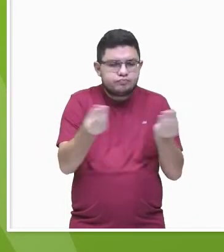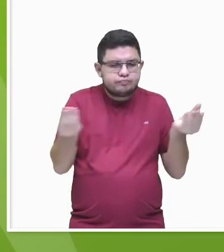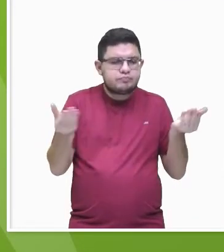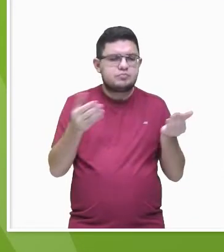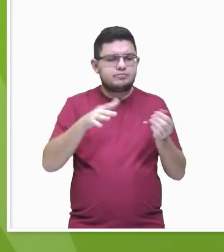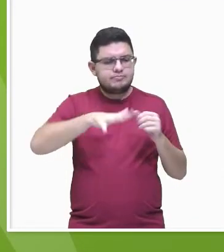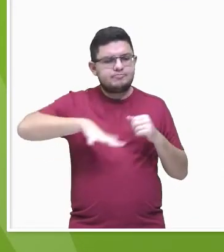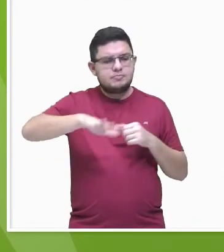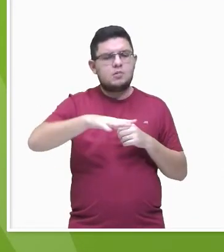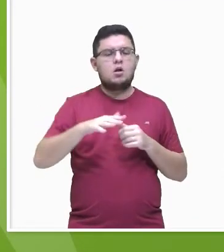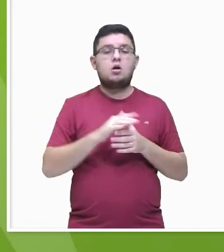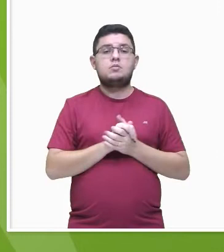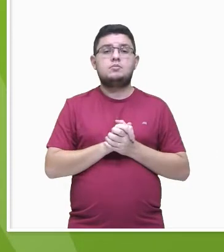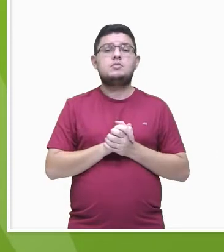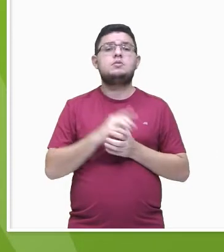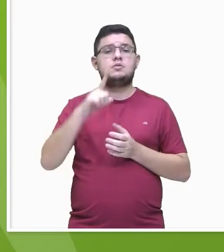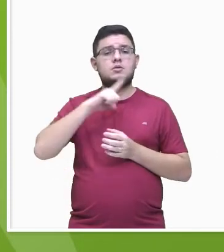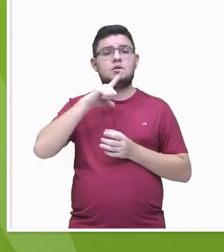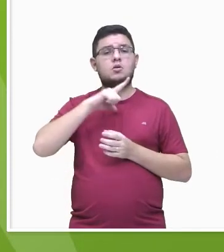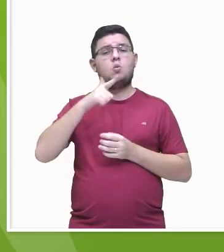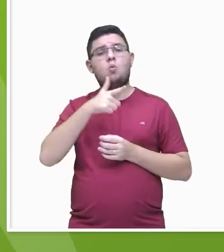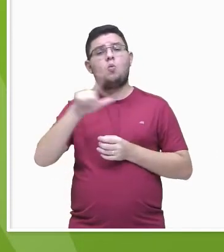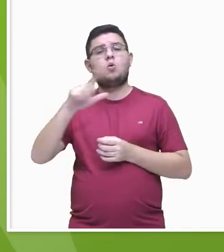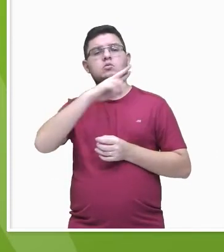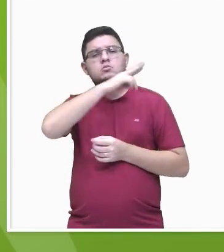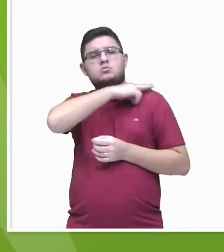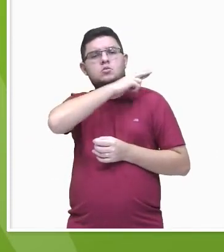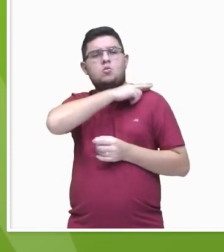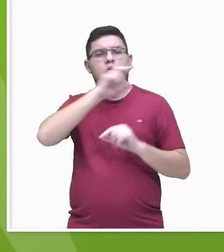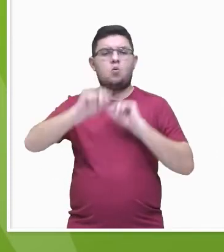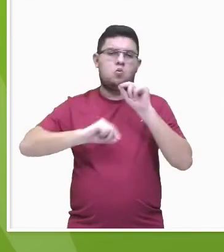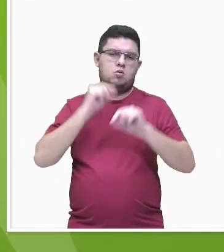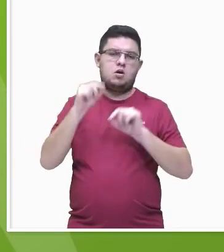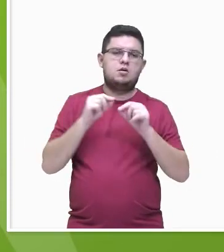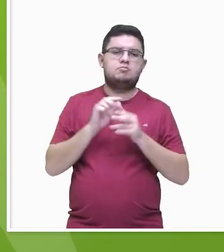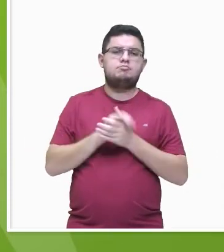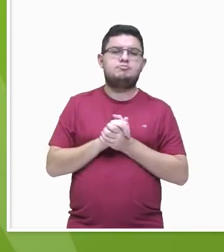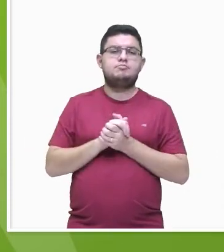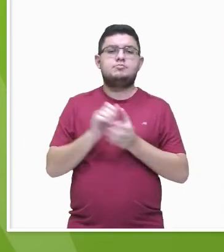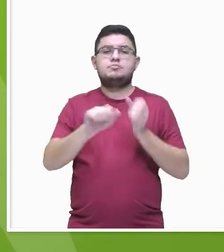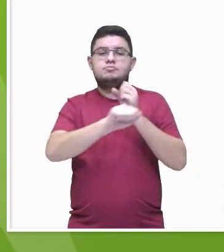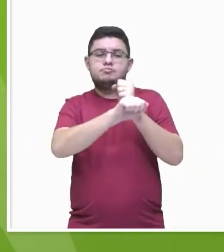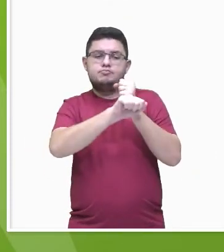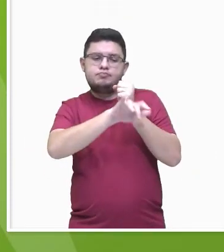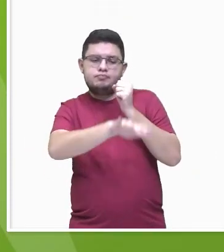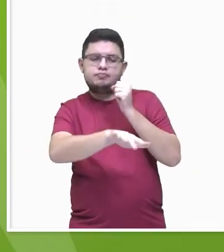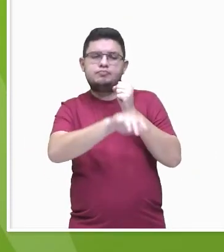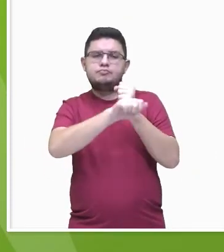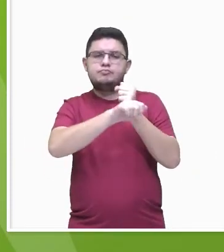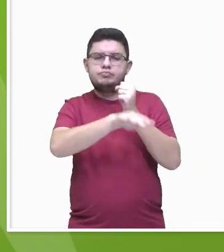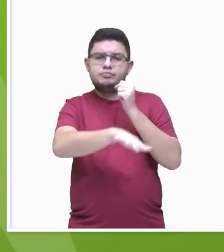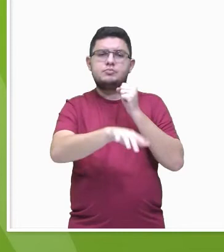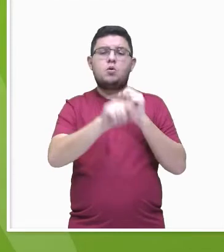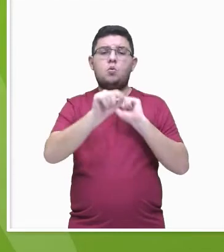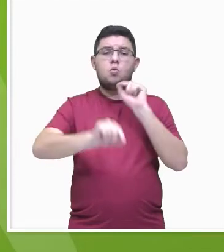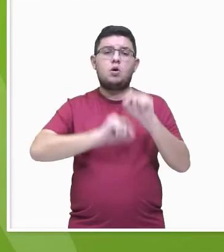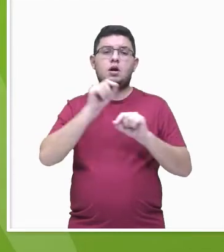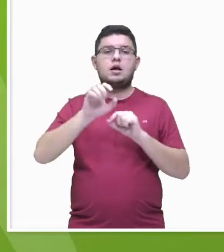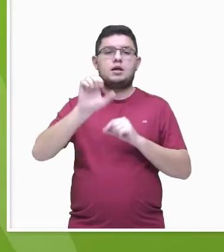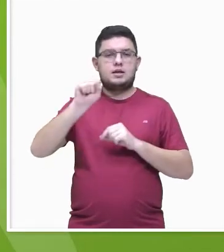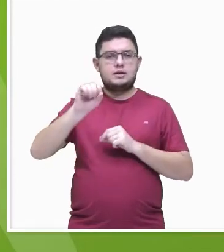equinodermos, ele vai facilitar outras funções, como a sua excreção, por exemplo, como a gente pode observar aí, ó, a eliminação de excretas ela